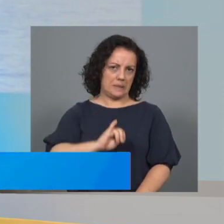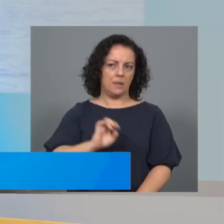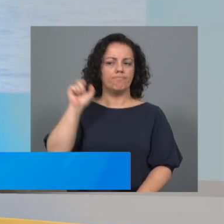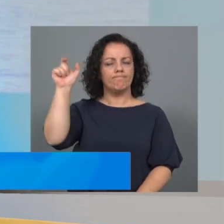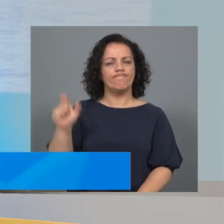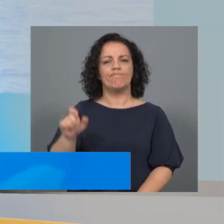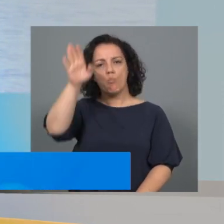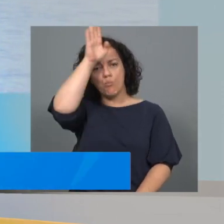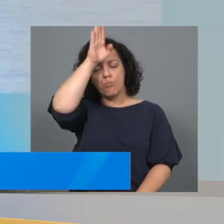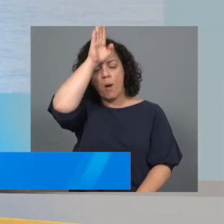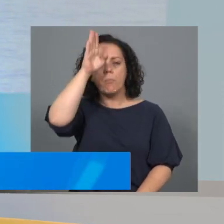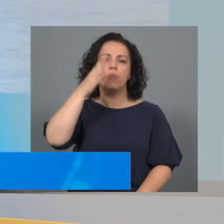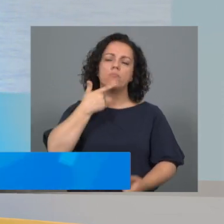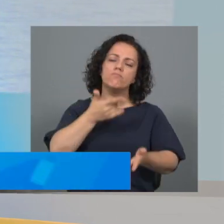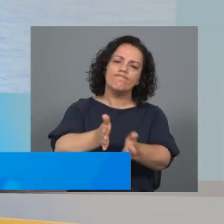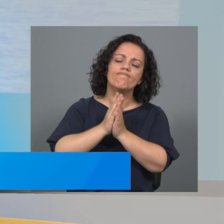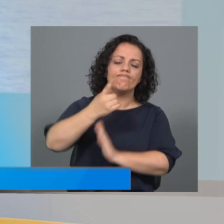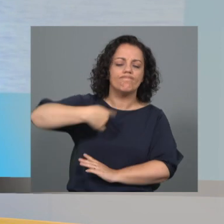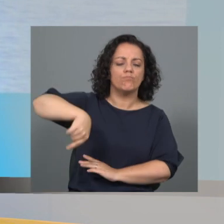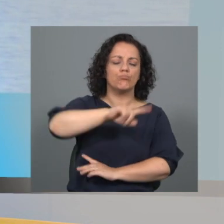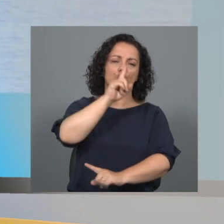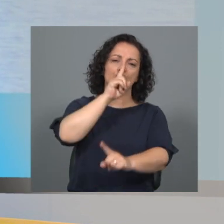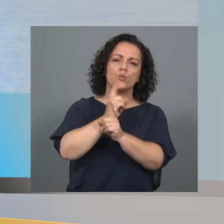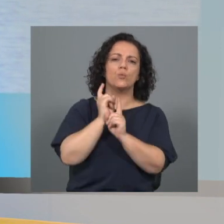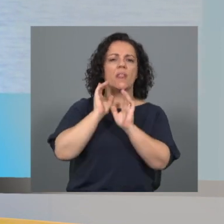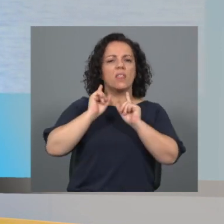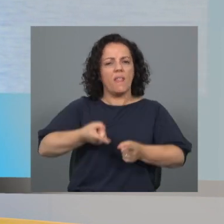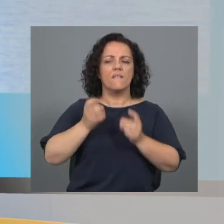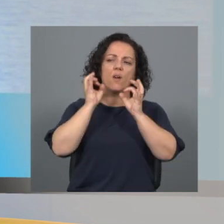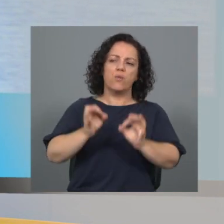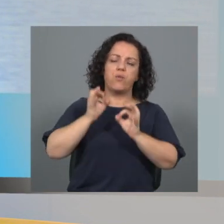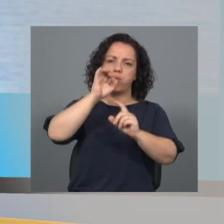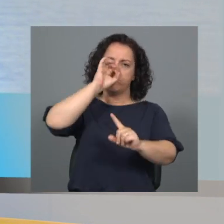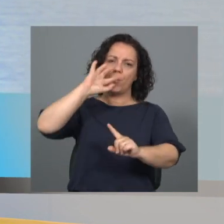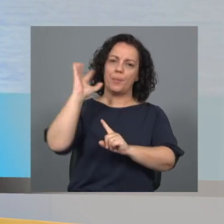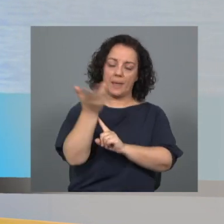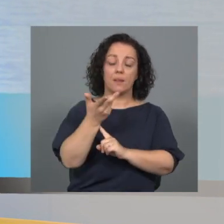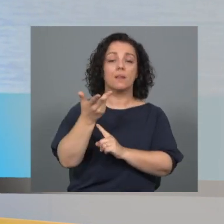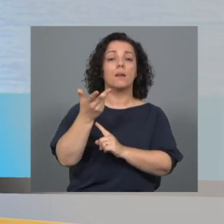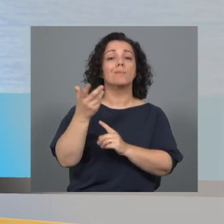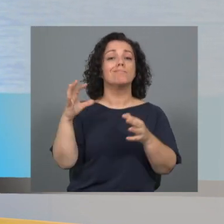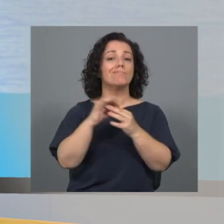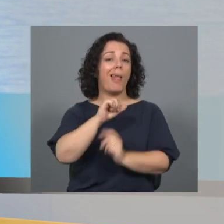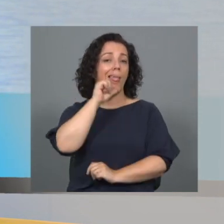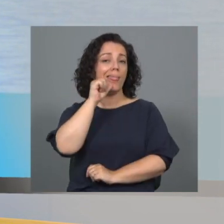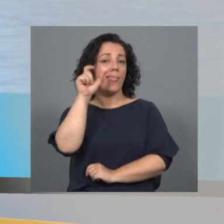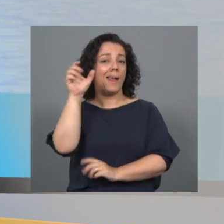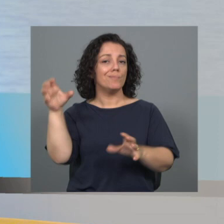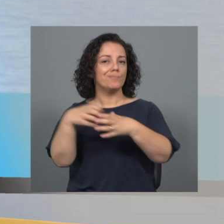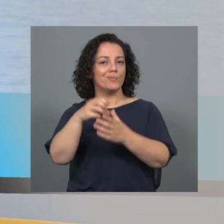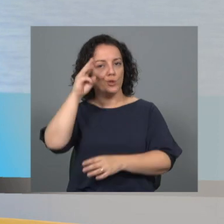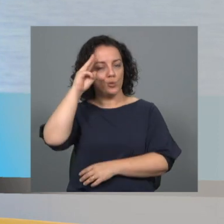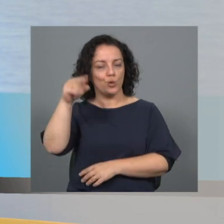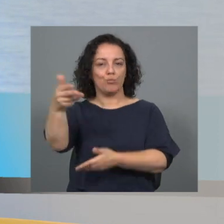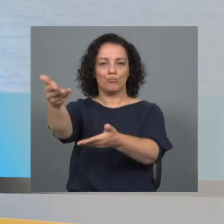cuidado da casa comum, que é uma marca da ação e da pedagogia dos escuteiros. Convidamos, por isso, para este programa o Secretário Nacional do Corpo Nacional de